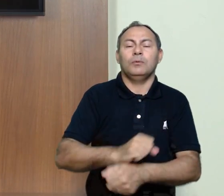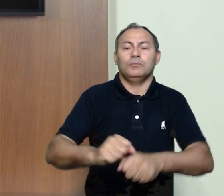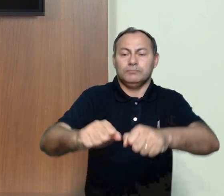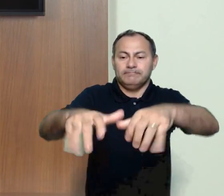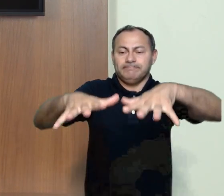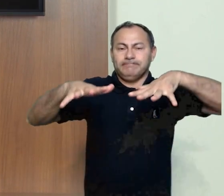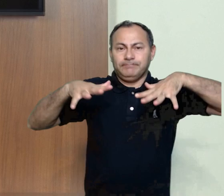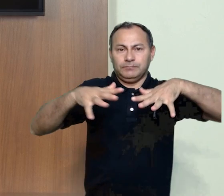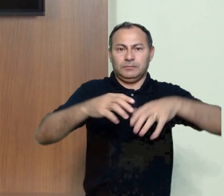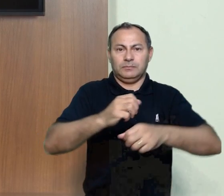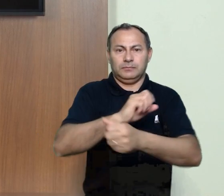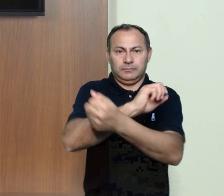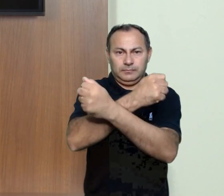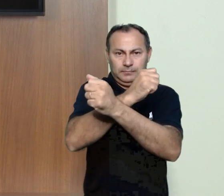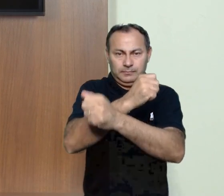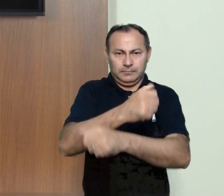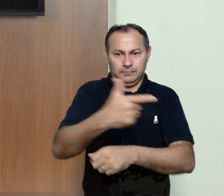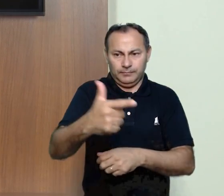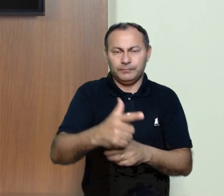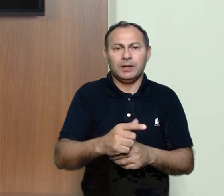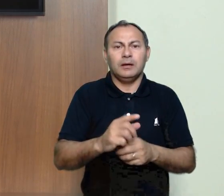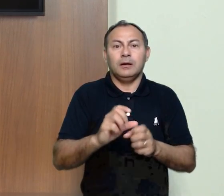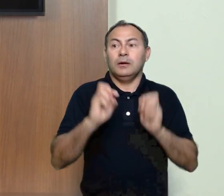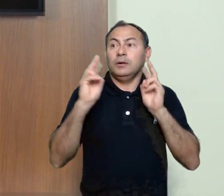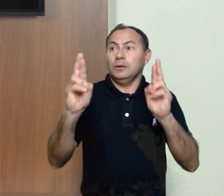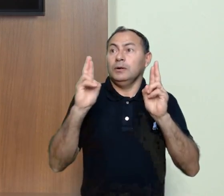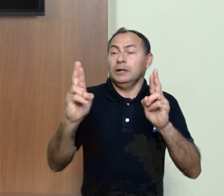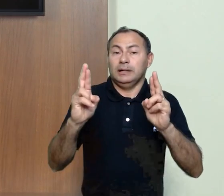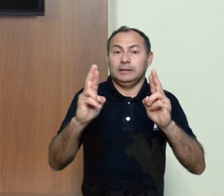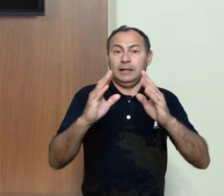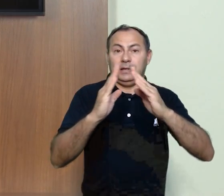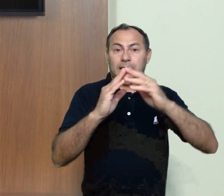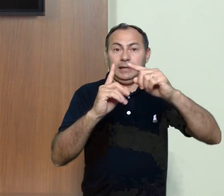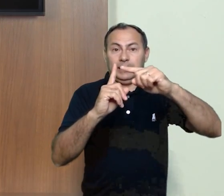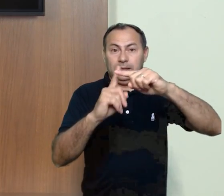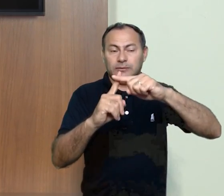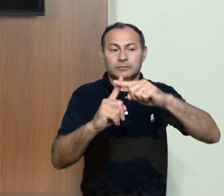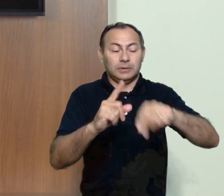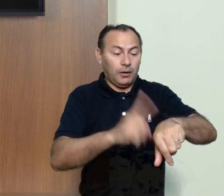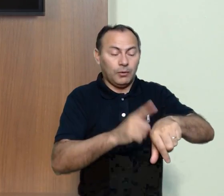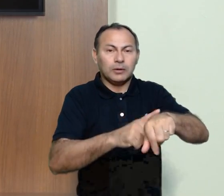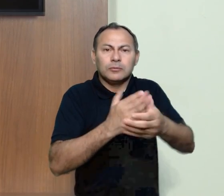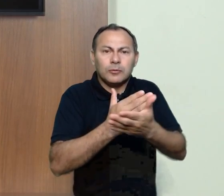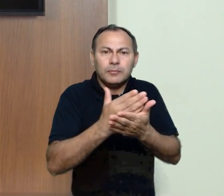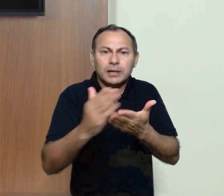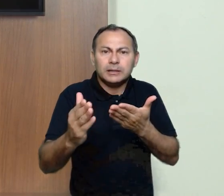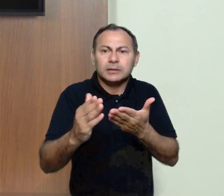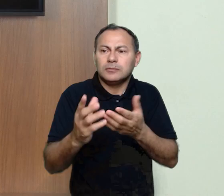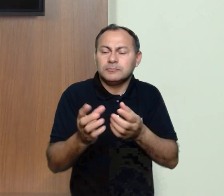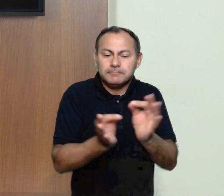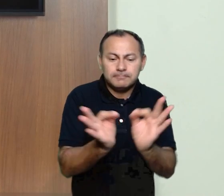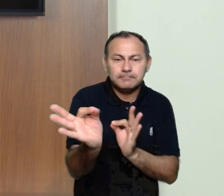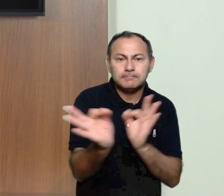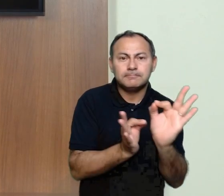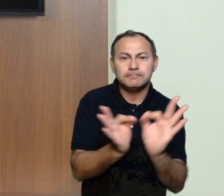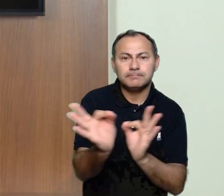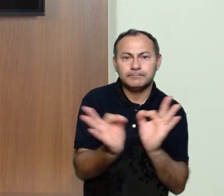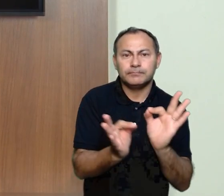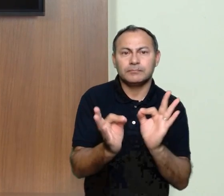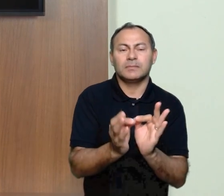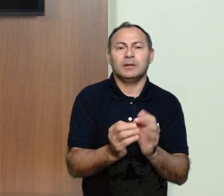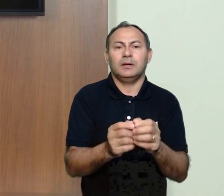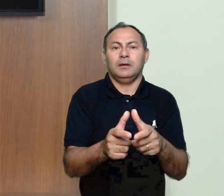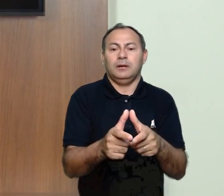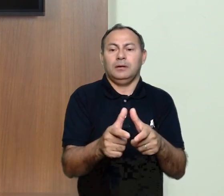Sim, manifestou uma grande esperança na Igreja. De imediato começaram os preparativos para